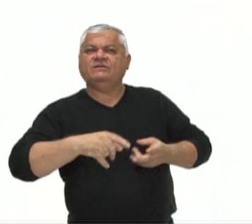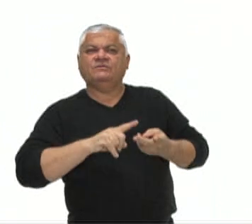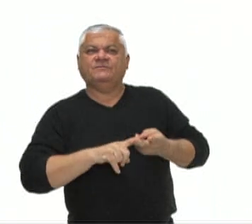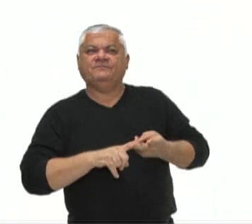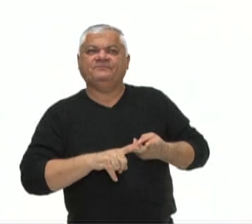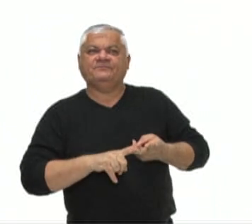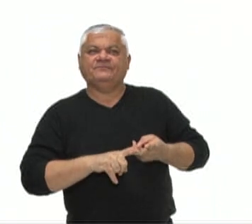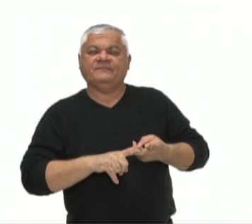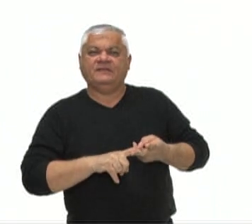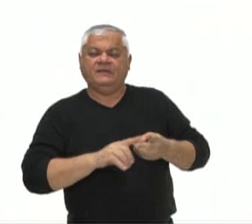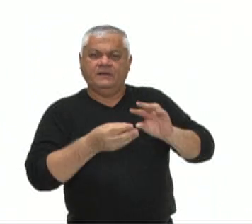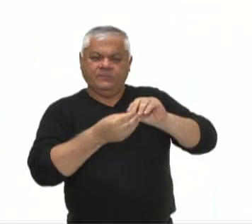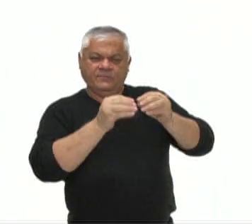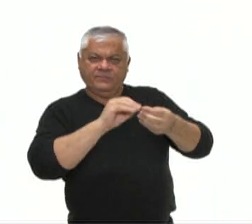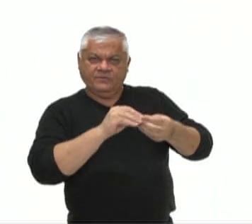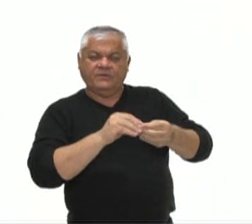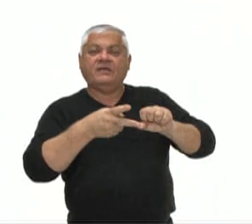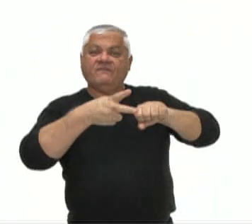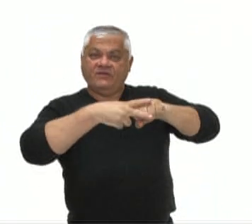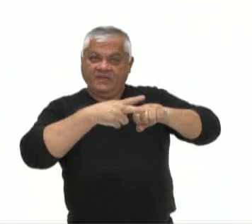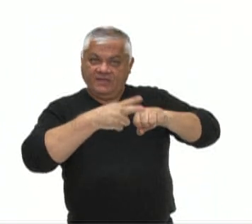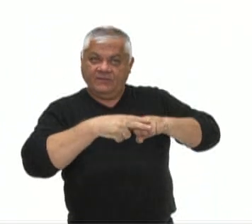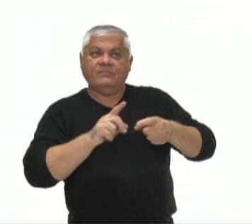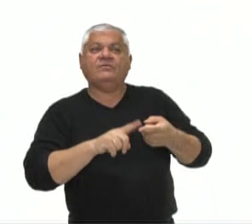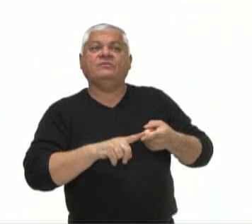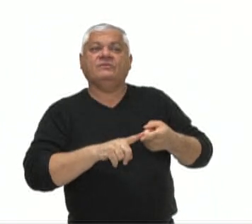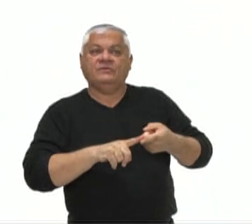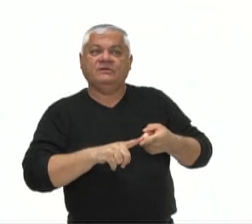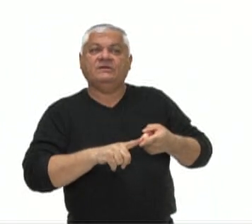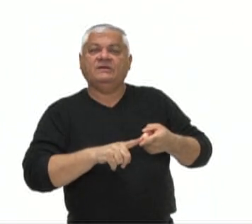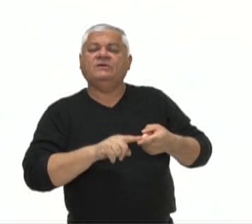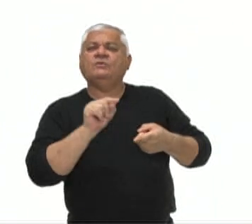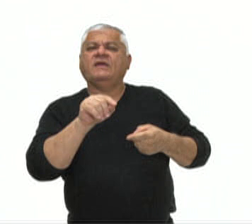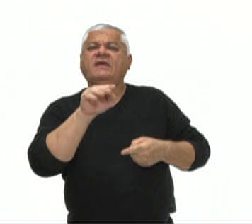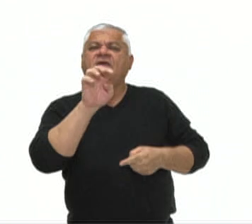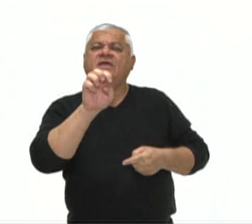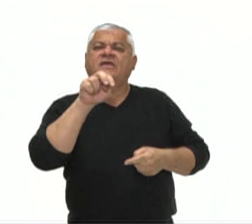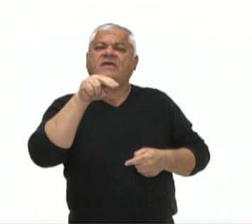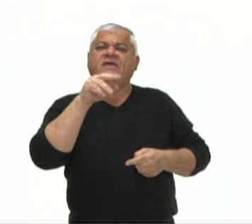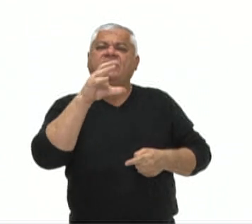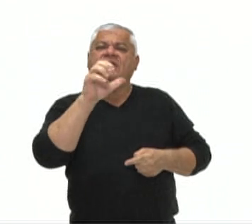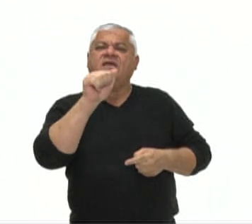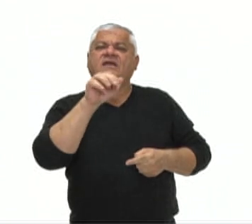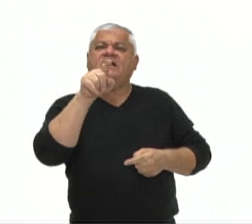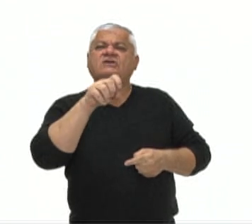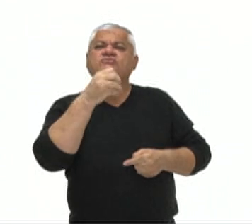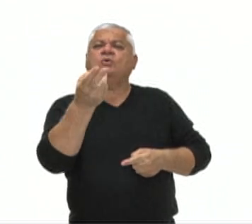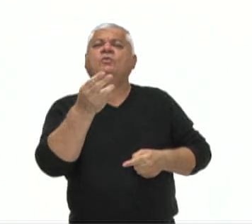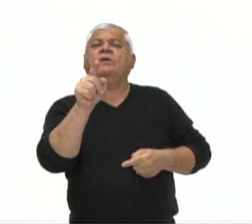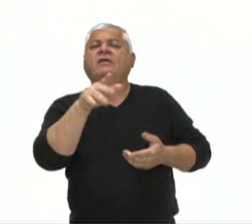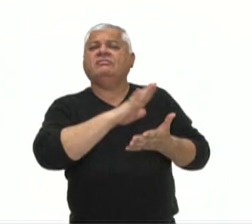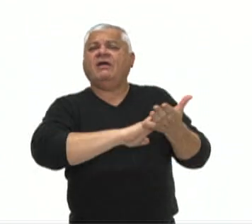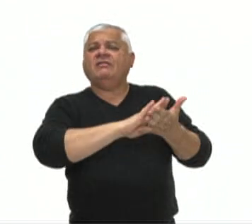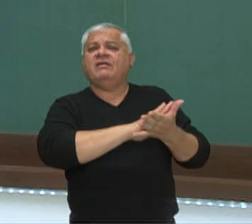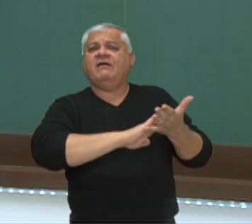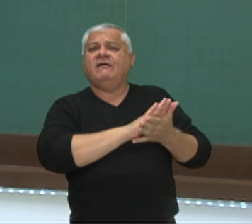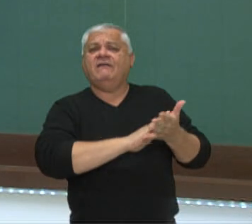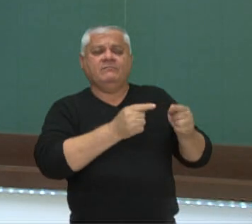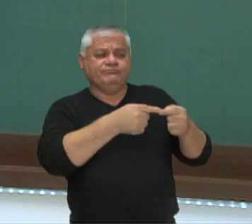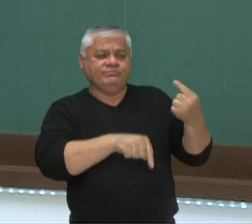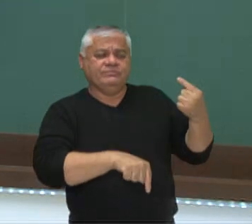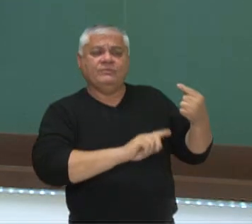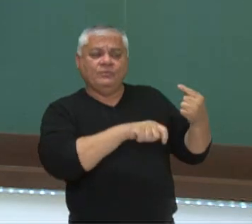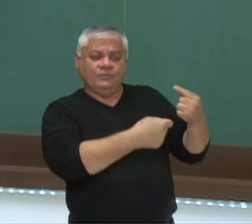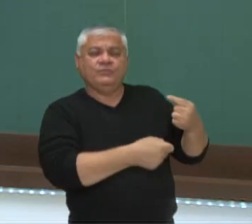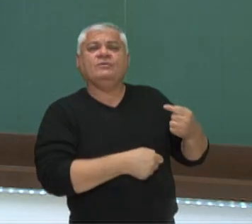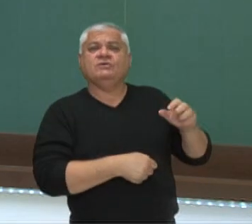Vejamos, encaixou é o nosso verbo, compondo a oração, e quem não encaixou direito? O nada. O nada é o nosso